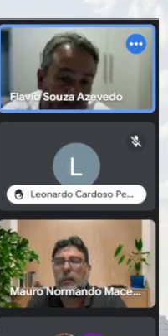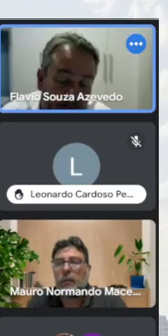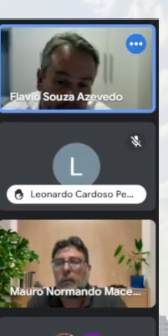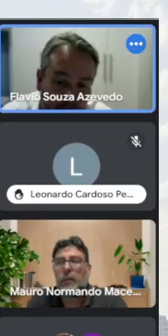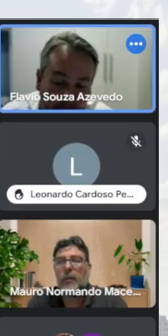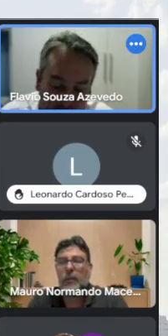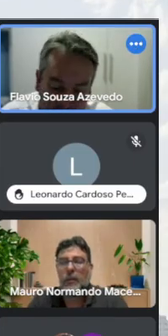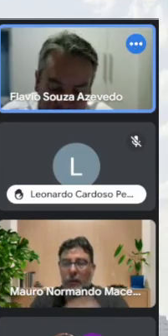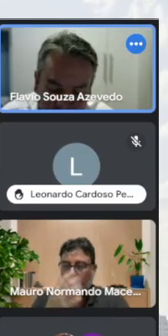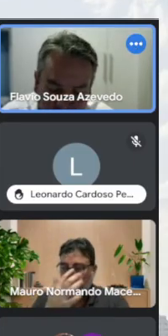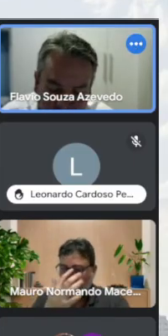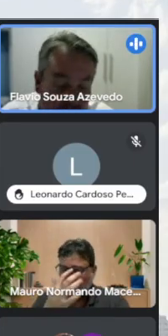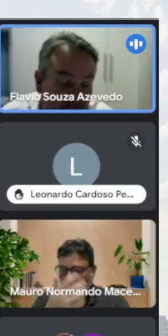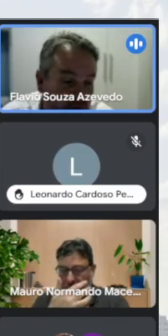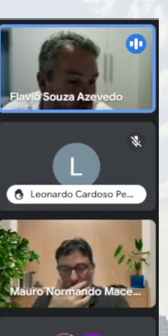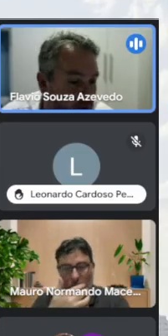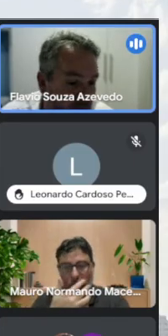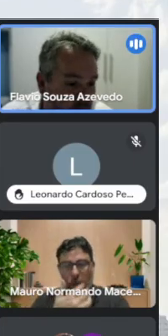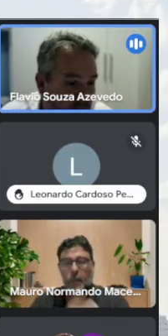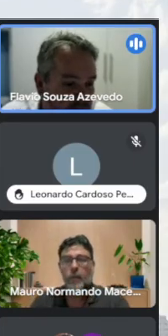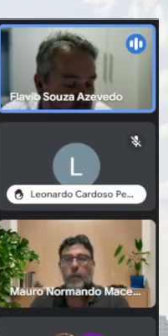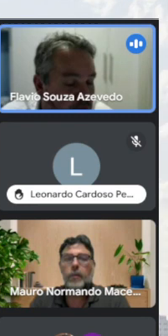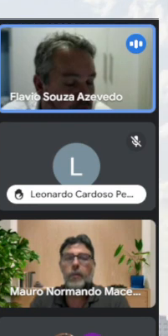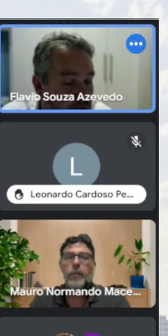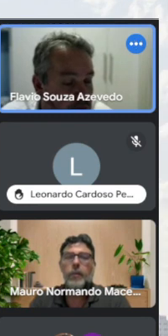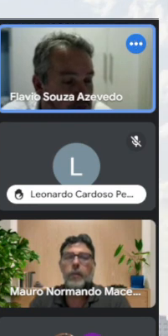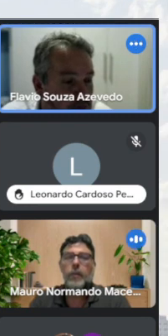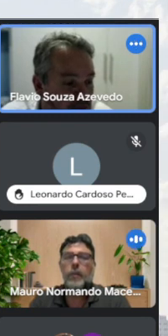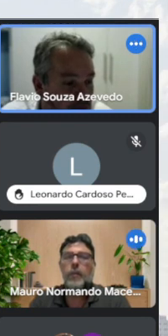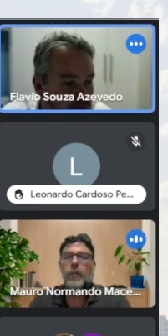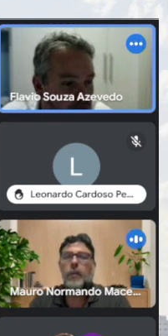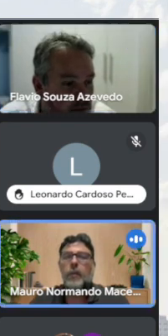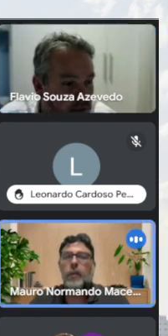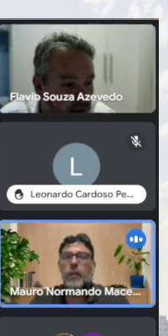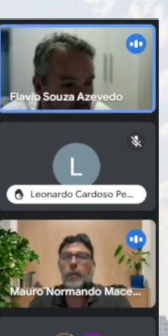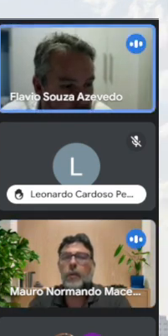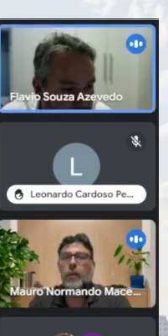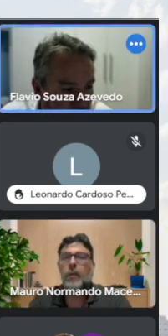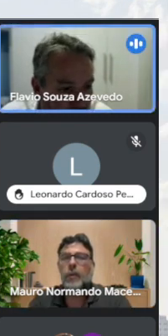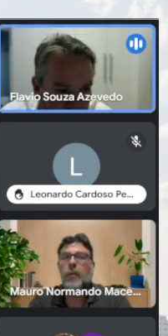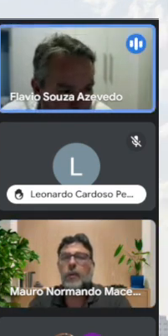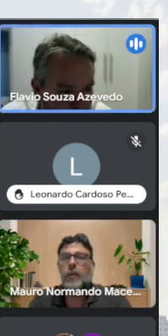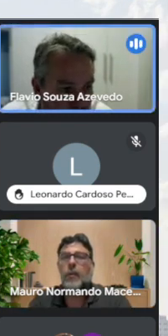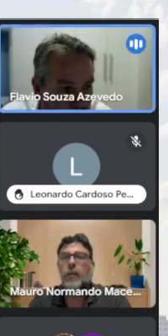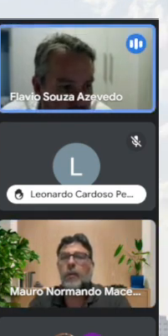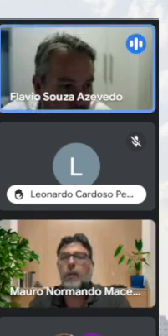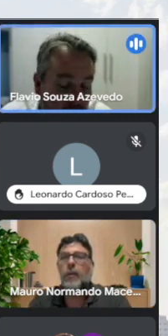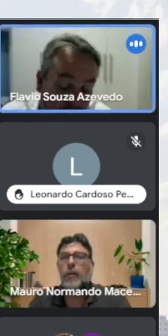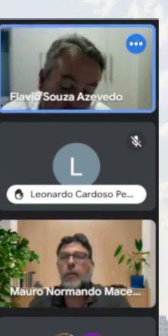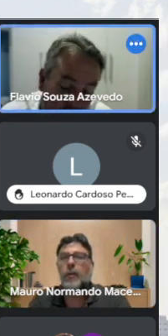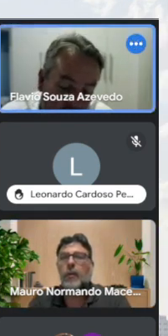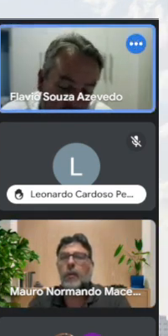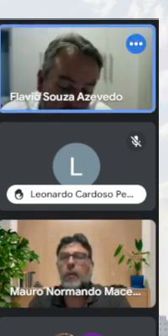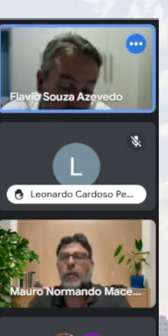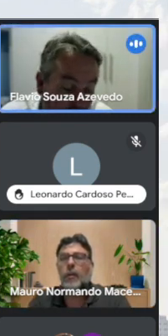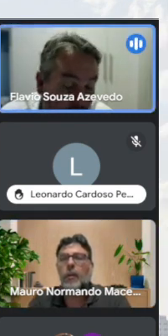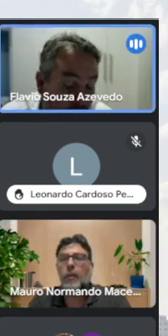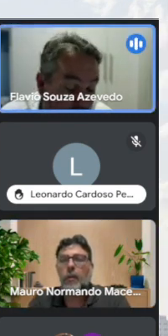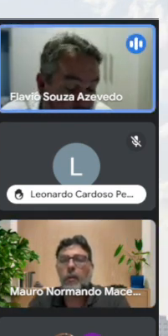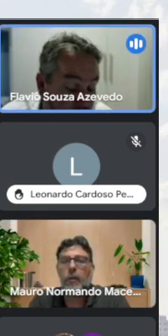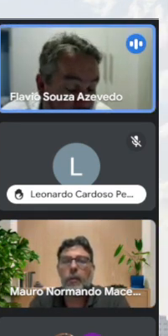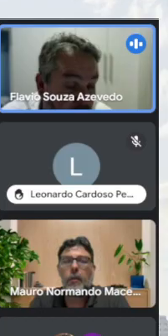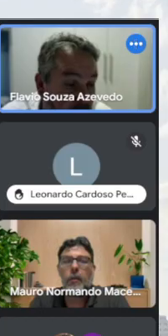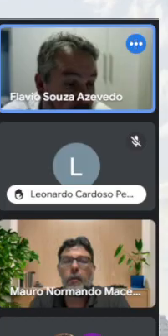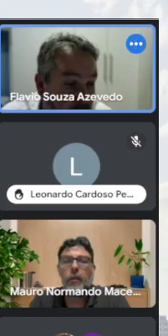quê? A prefeitura não participou da gestão, do projeto de implantação, nada. Foi